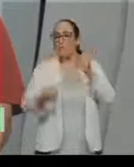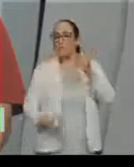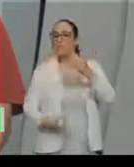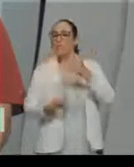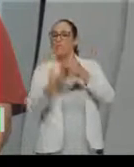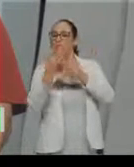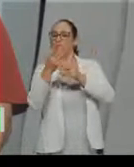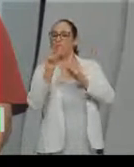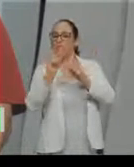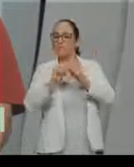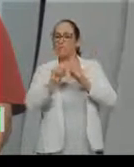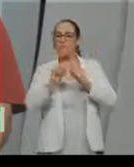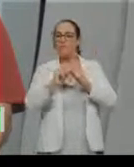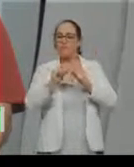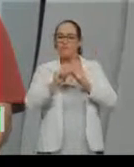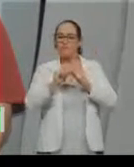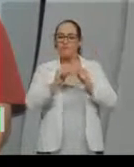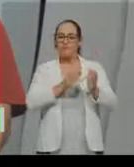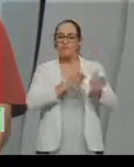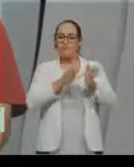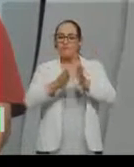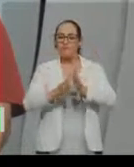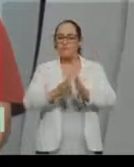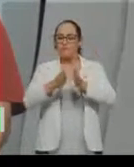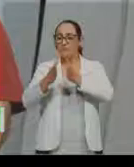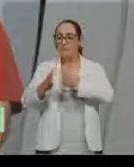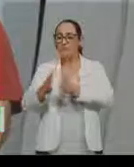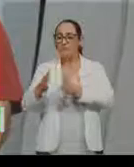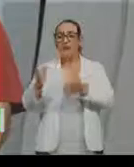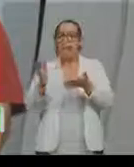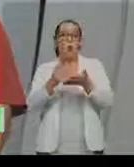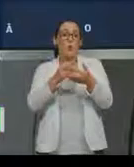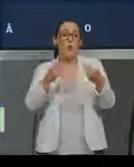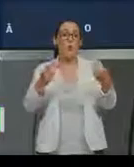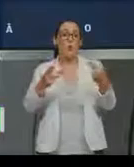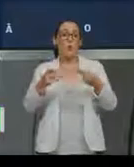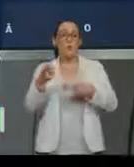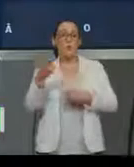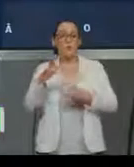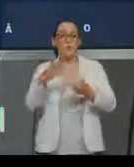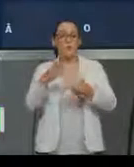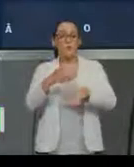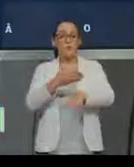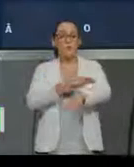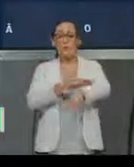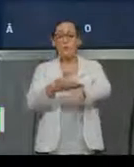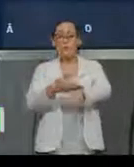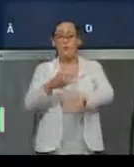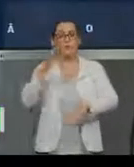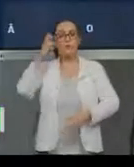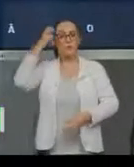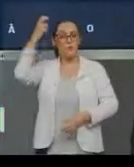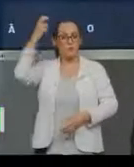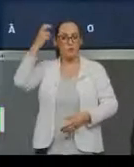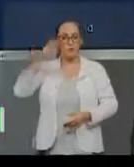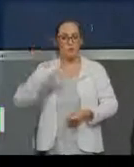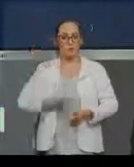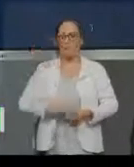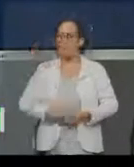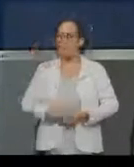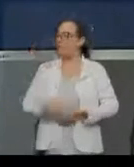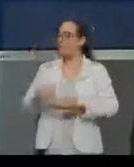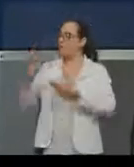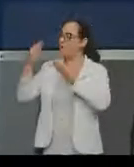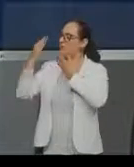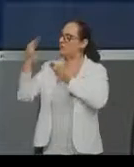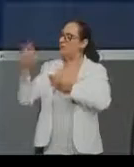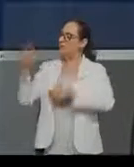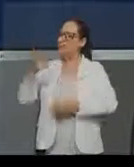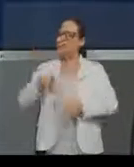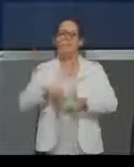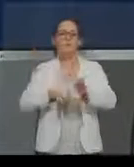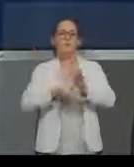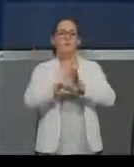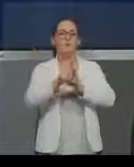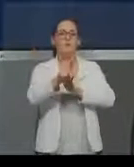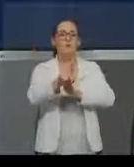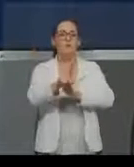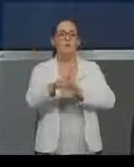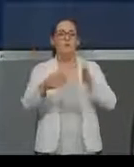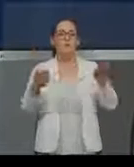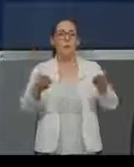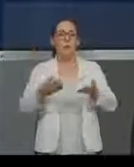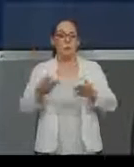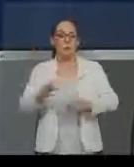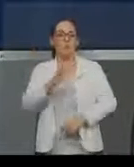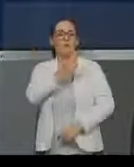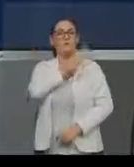que não era habitual em sua cultura. Ok, obrigada. Vamos para a próxima. Nossa próxima dúvida agora é